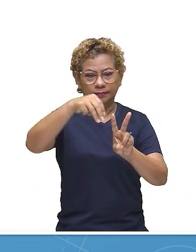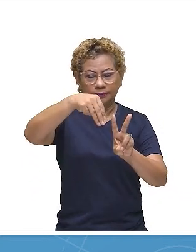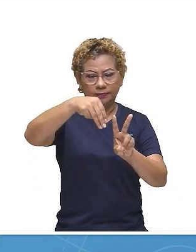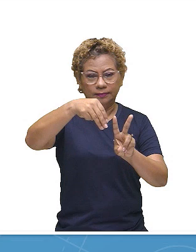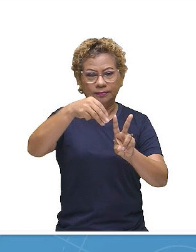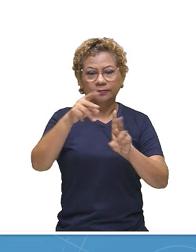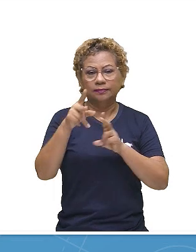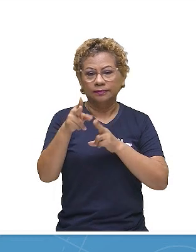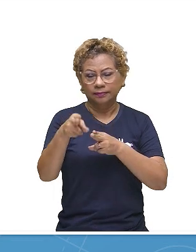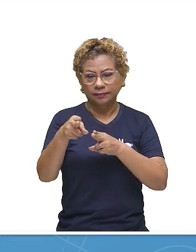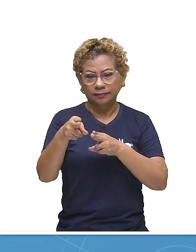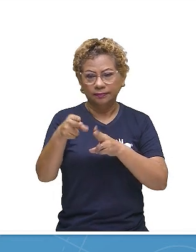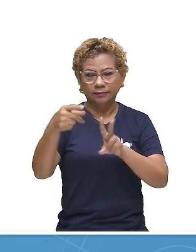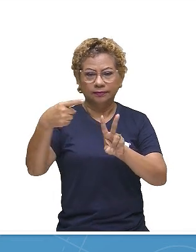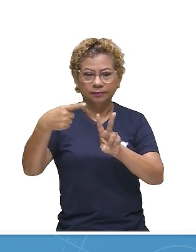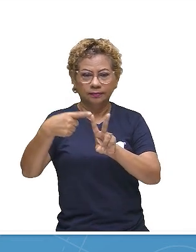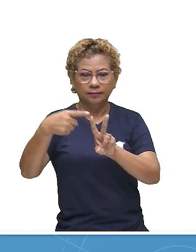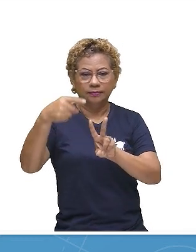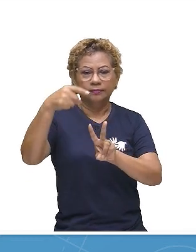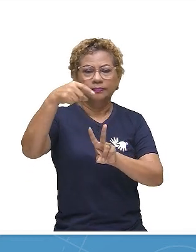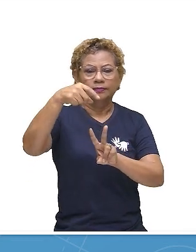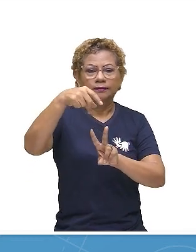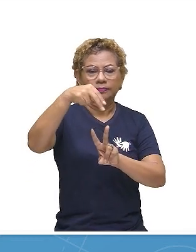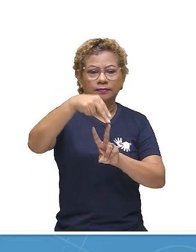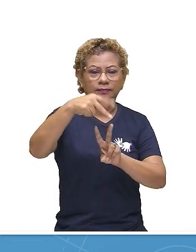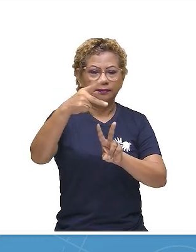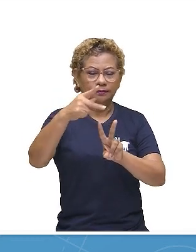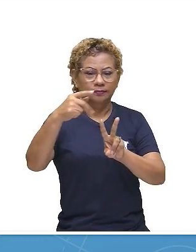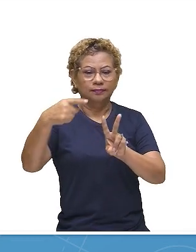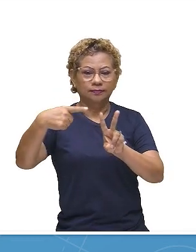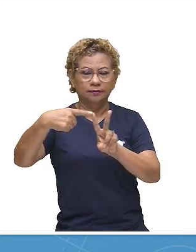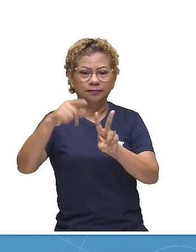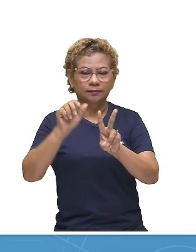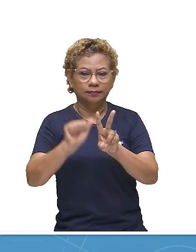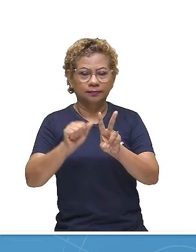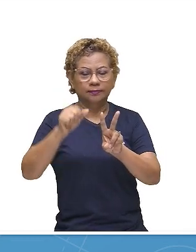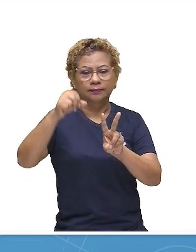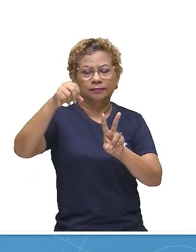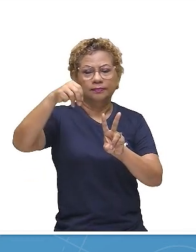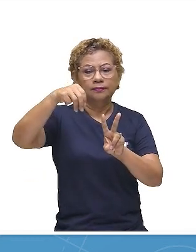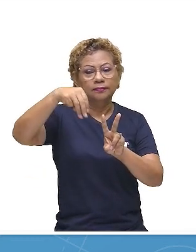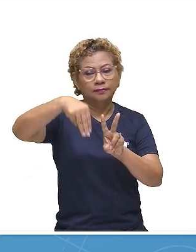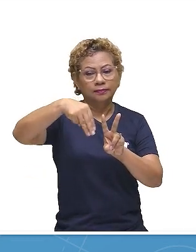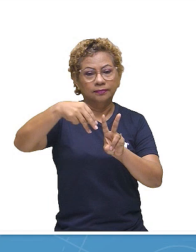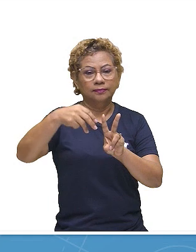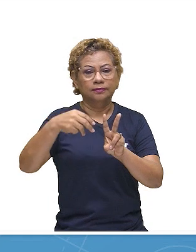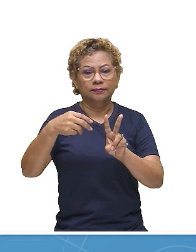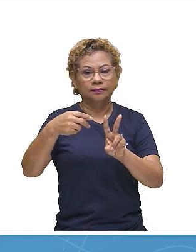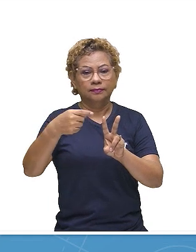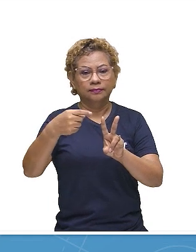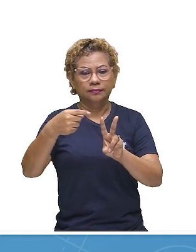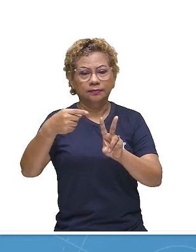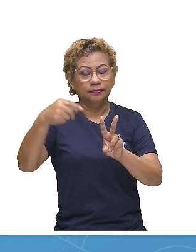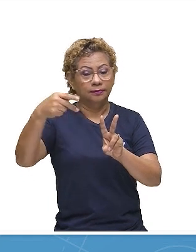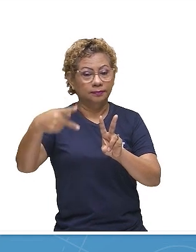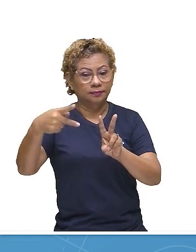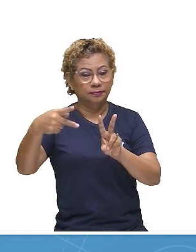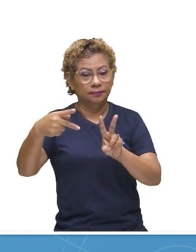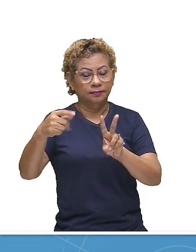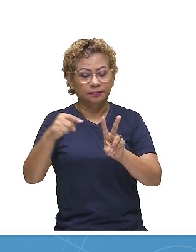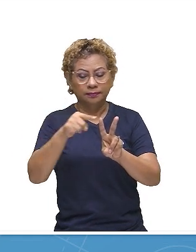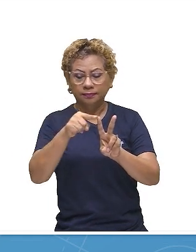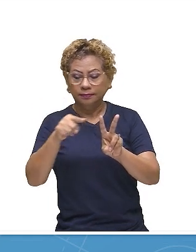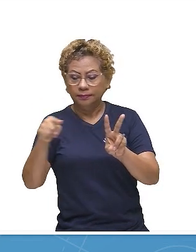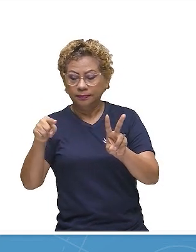vezes P raiz de A elevado a M vezes P. O que isso quer dizer? Que se você tem um